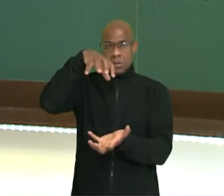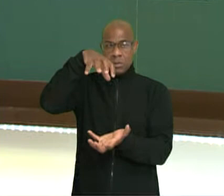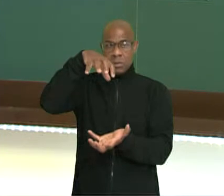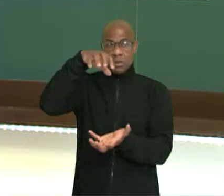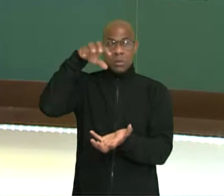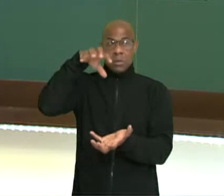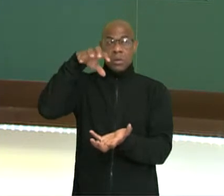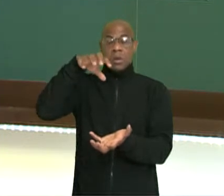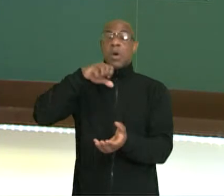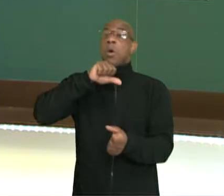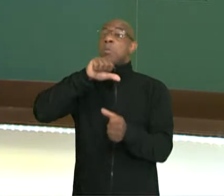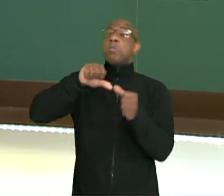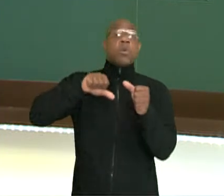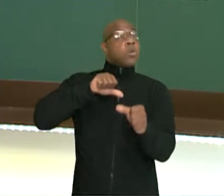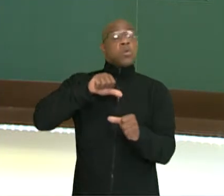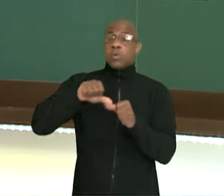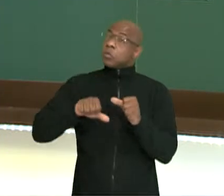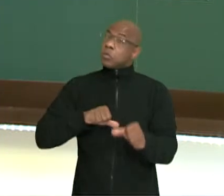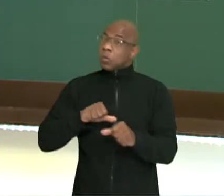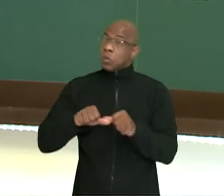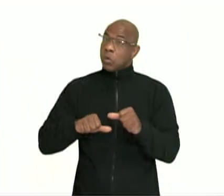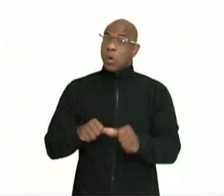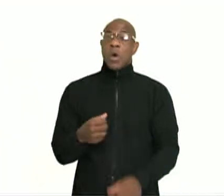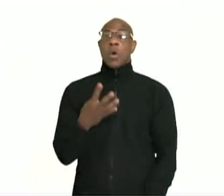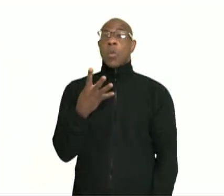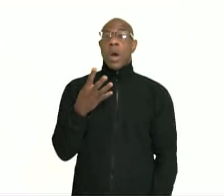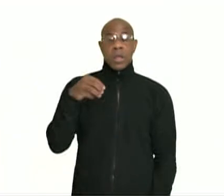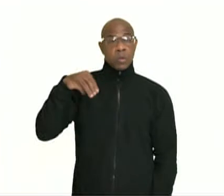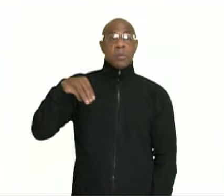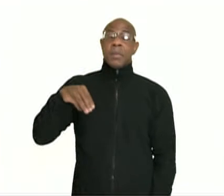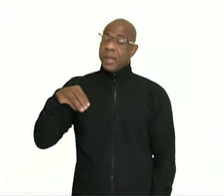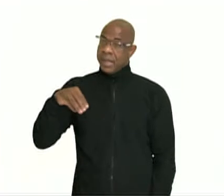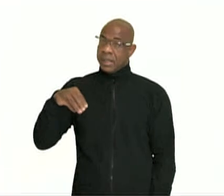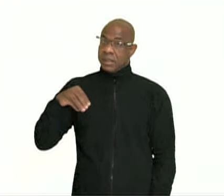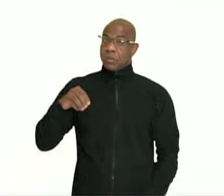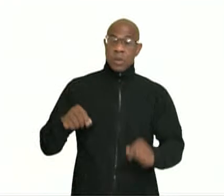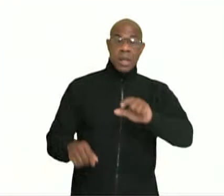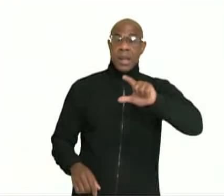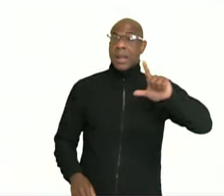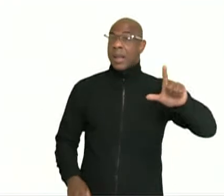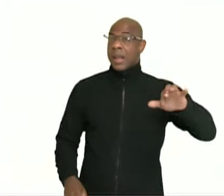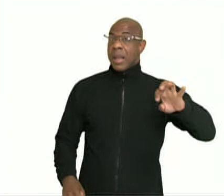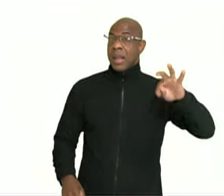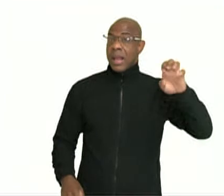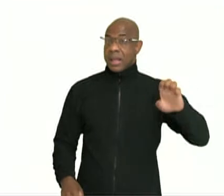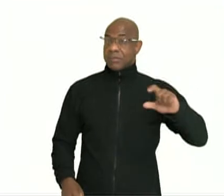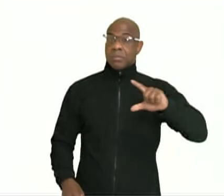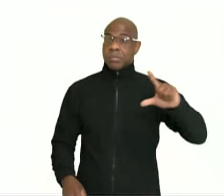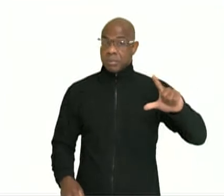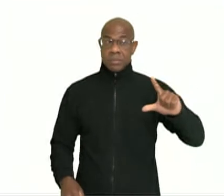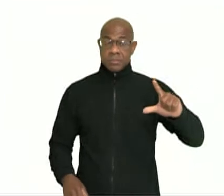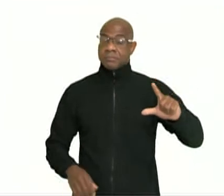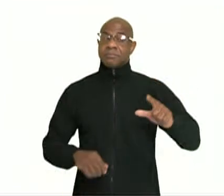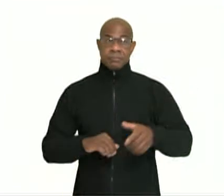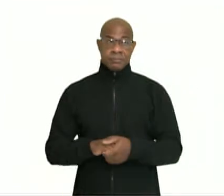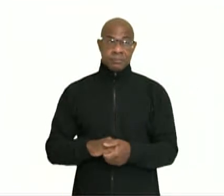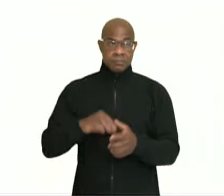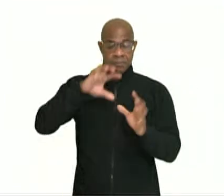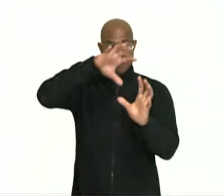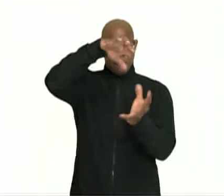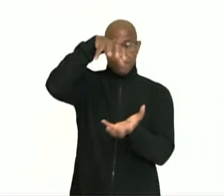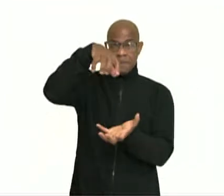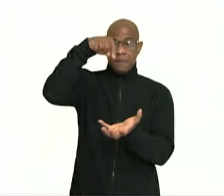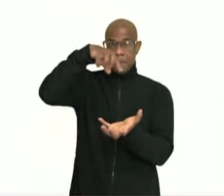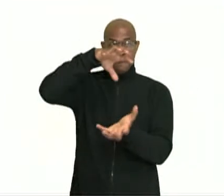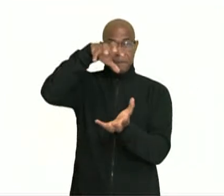superfície, mudou cerca de 4 metros no sentido leste, diz o trabalho. Ou seja, olha só,